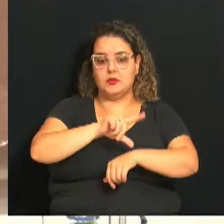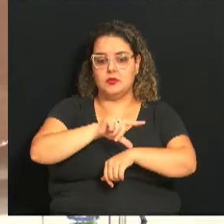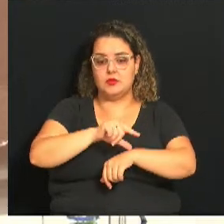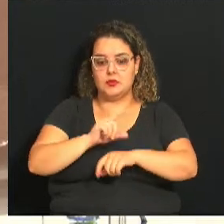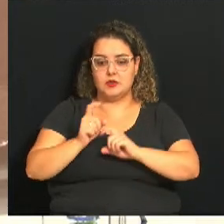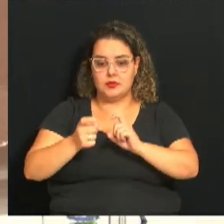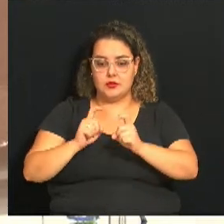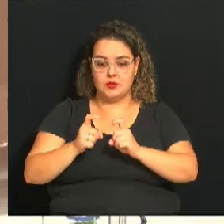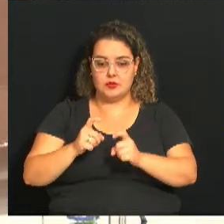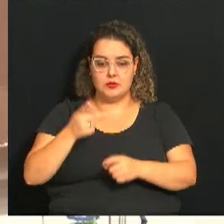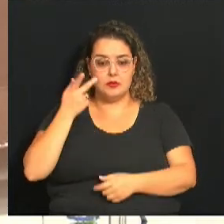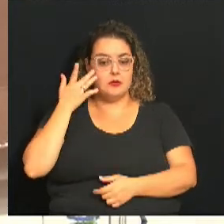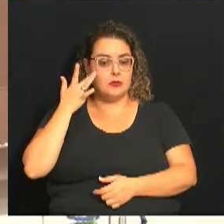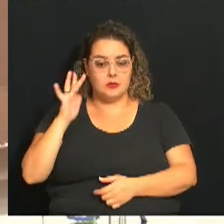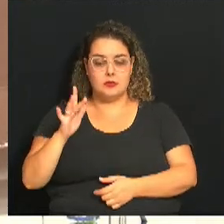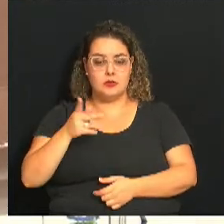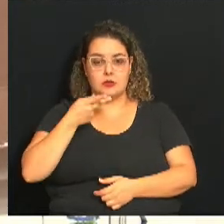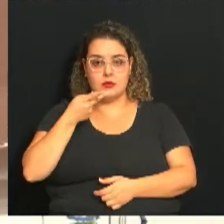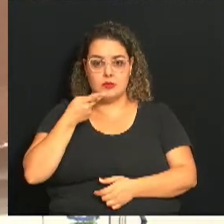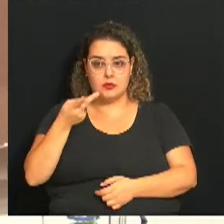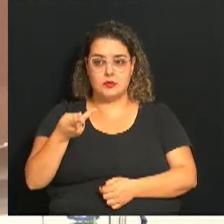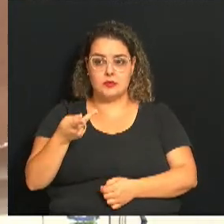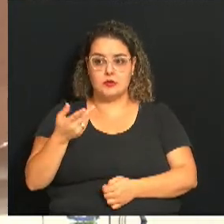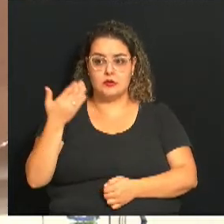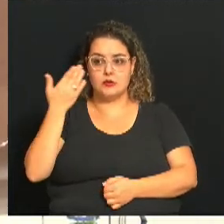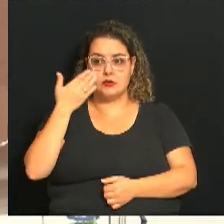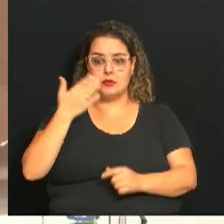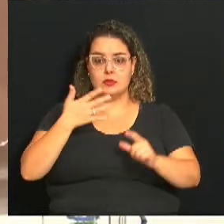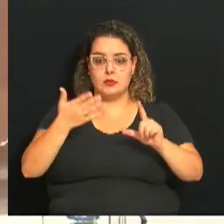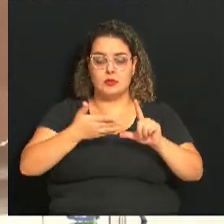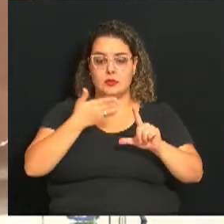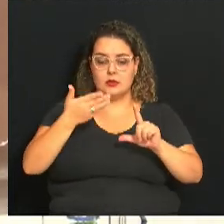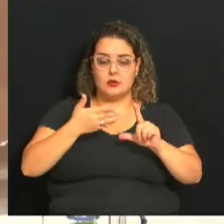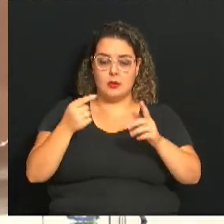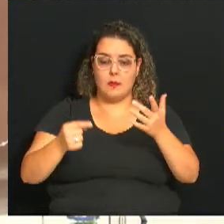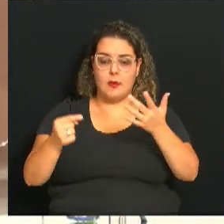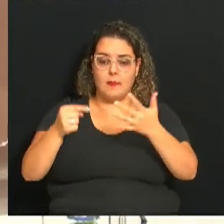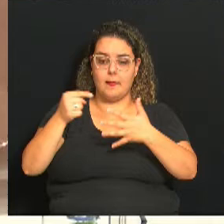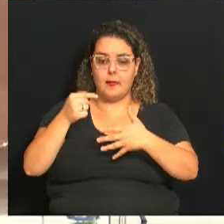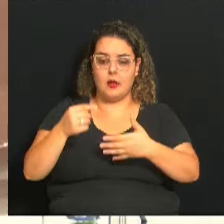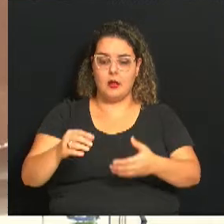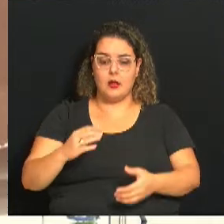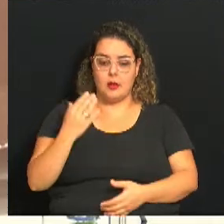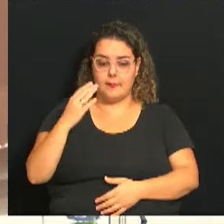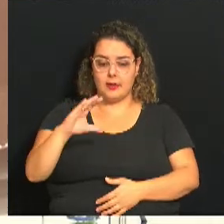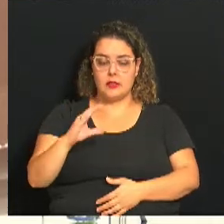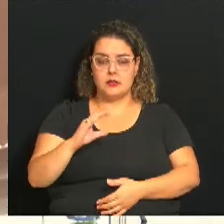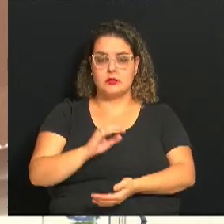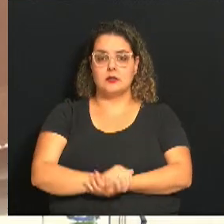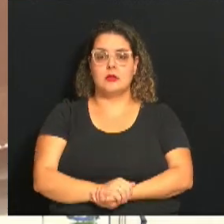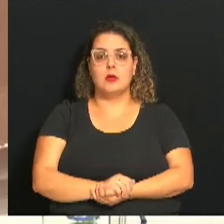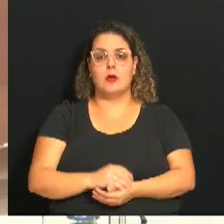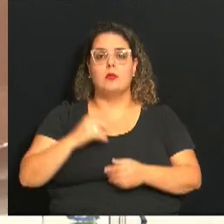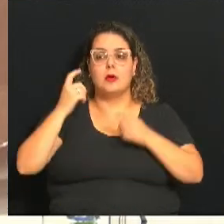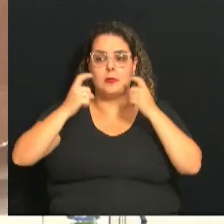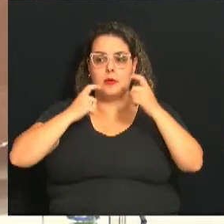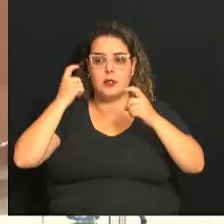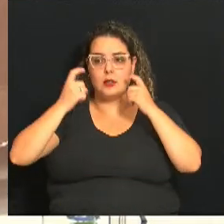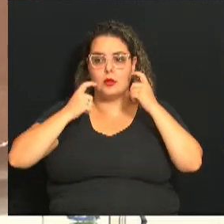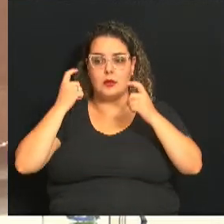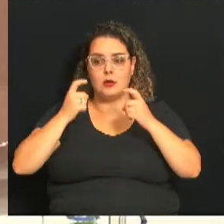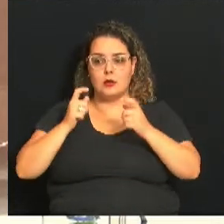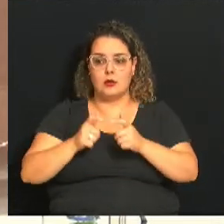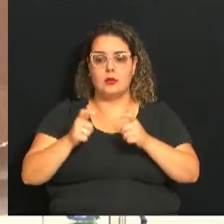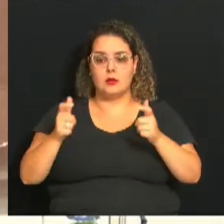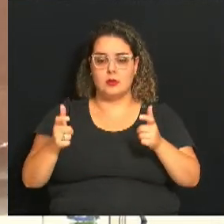foi mencionado, mas eu não vi aqui nos slides, também nos tópicos apresentados, uma preocupação que é muito